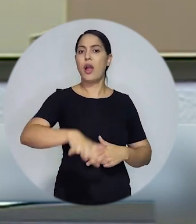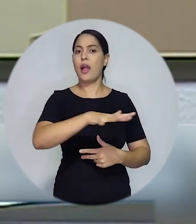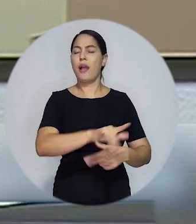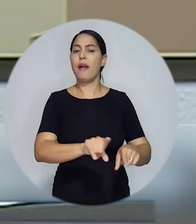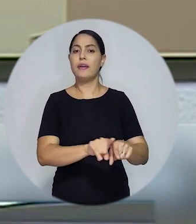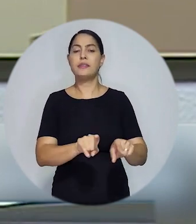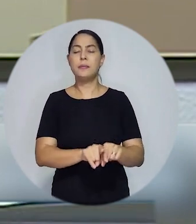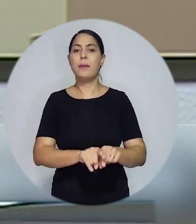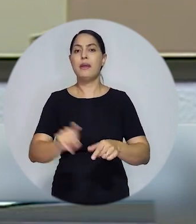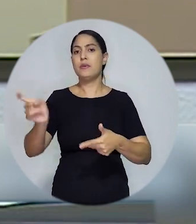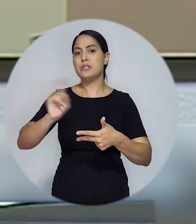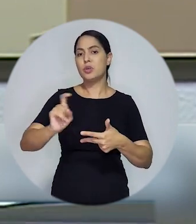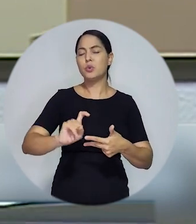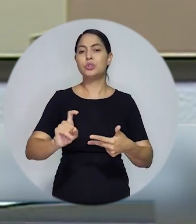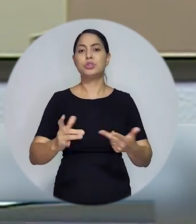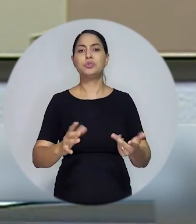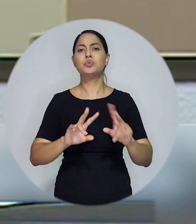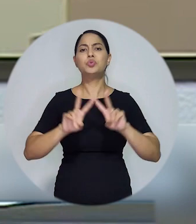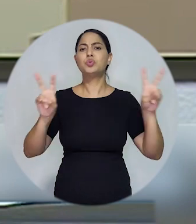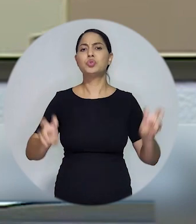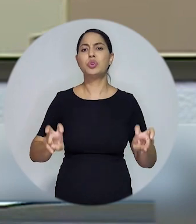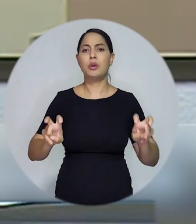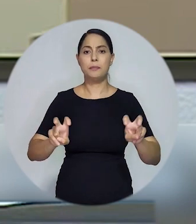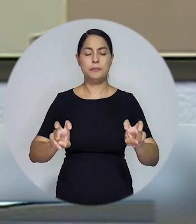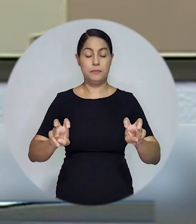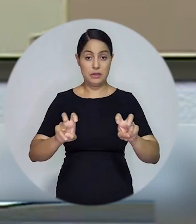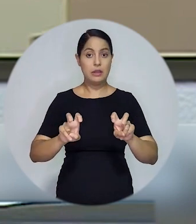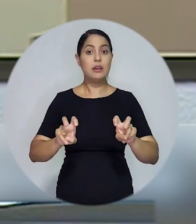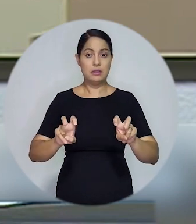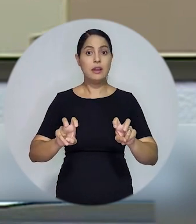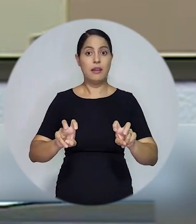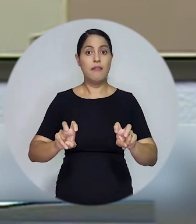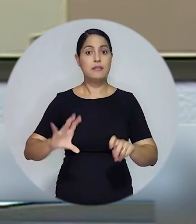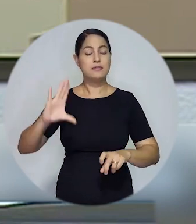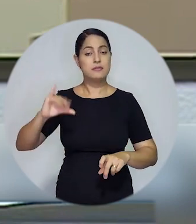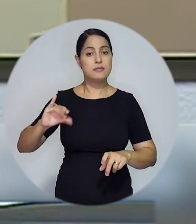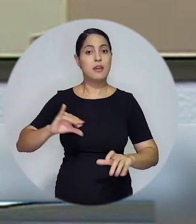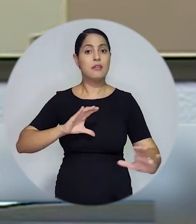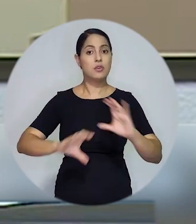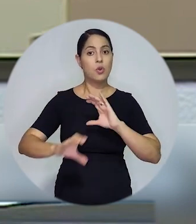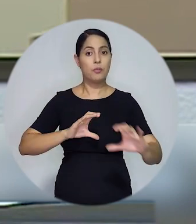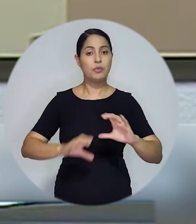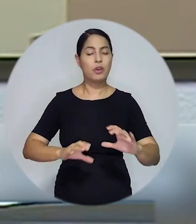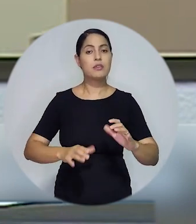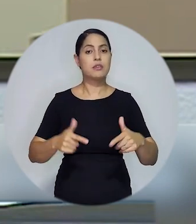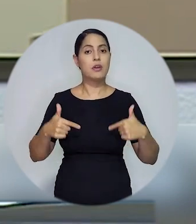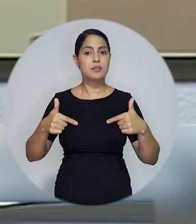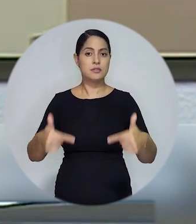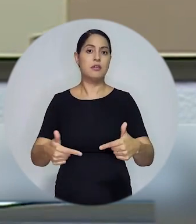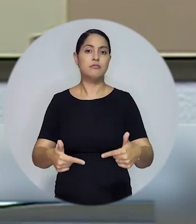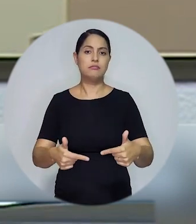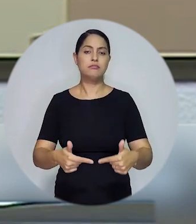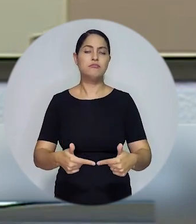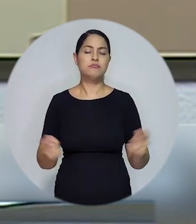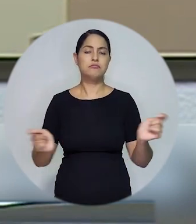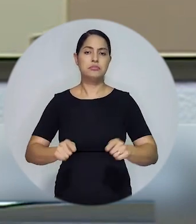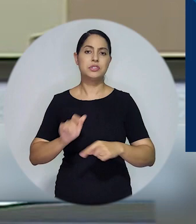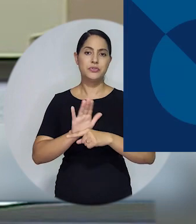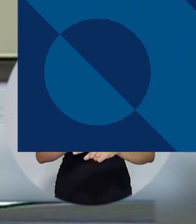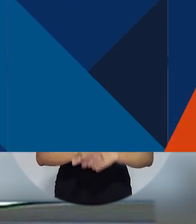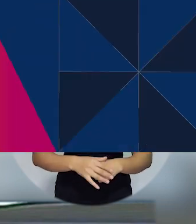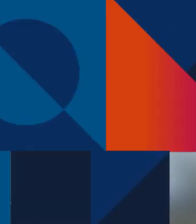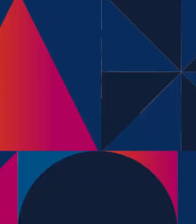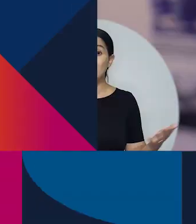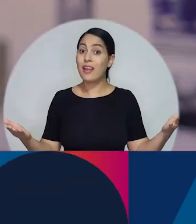legisladores, com o executivo, ser essa comunicação. No que depender de mim e dos senhores, tenho certeza que nós vamos fazer de tudo para que